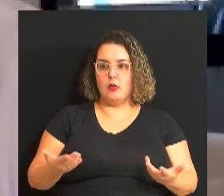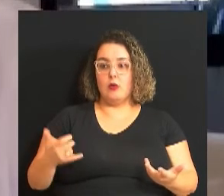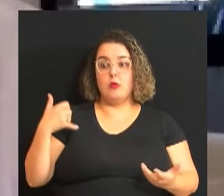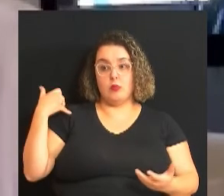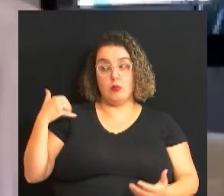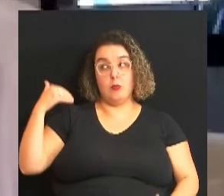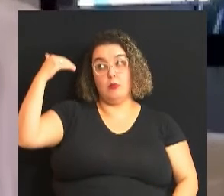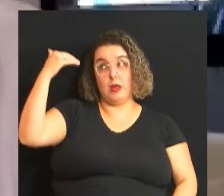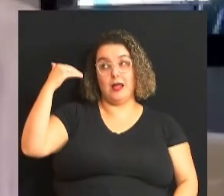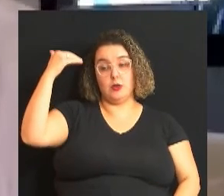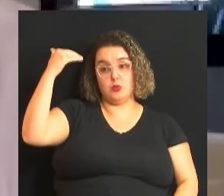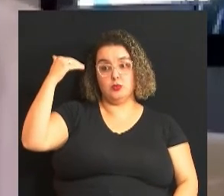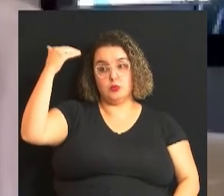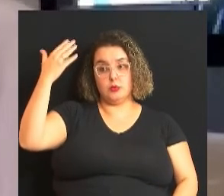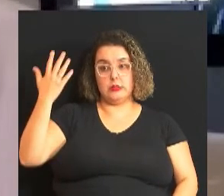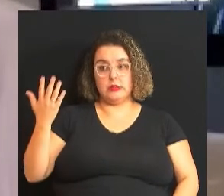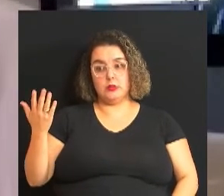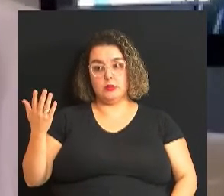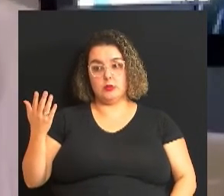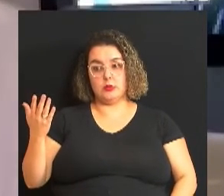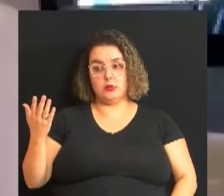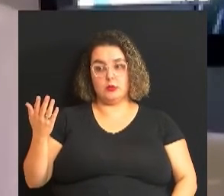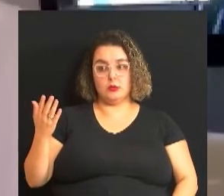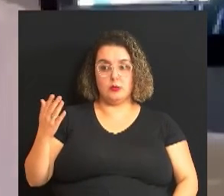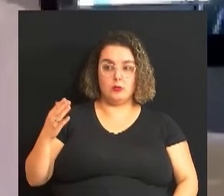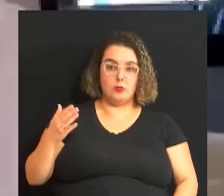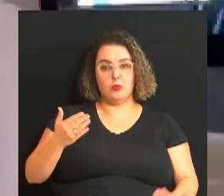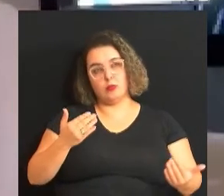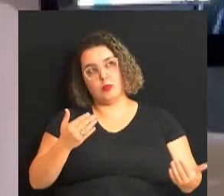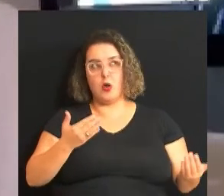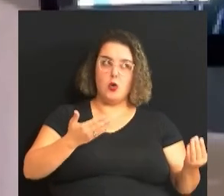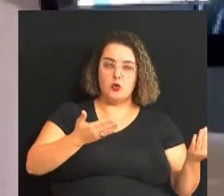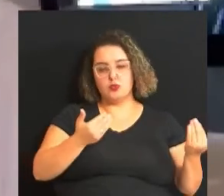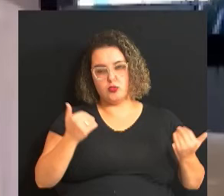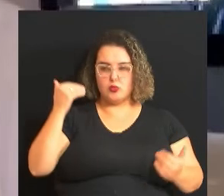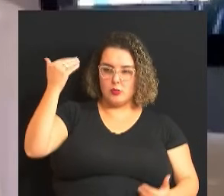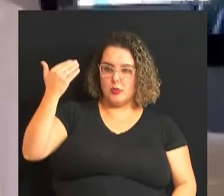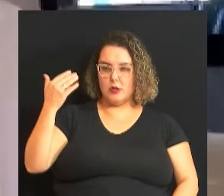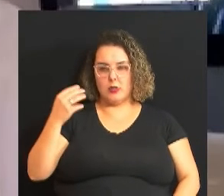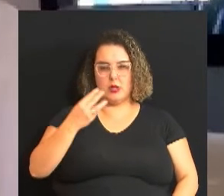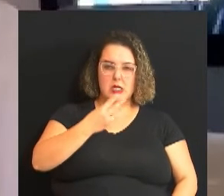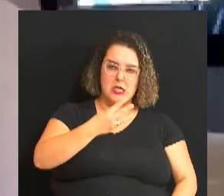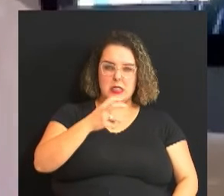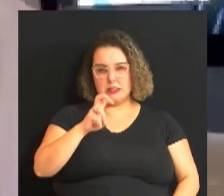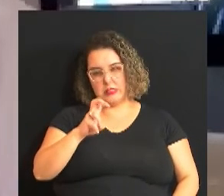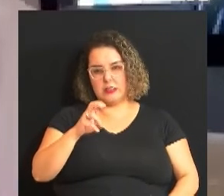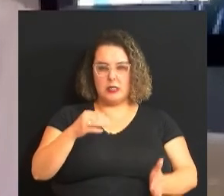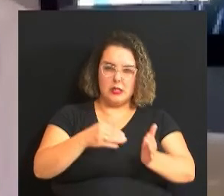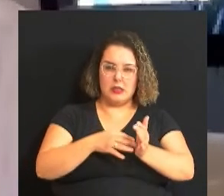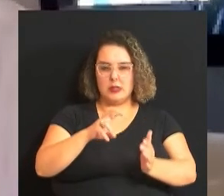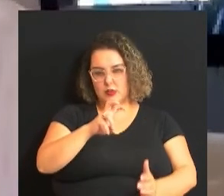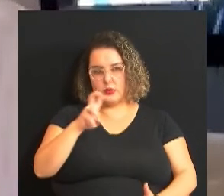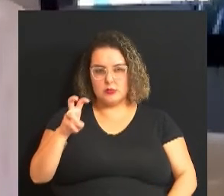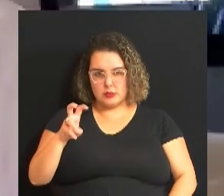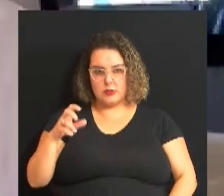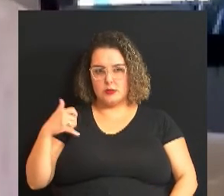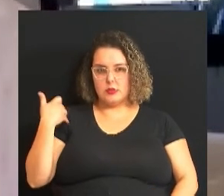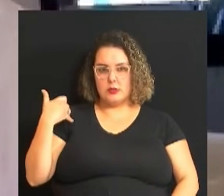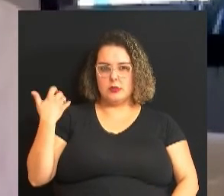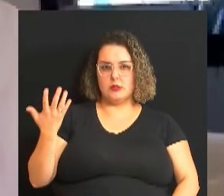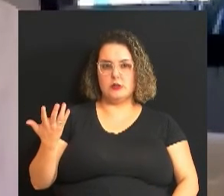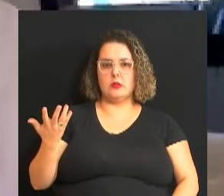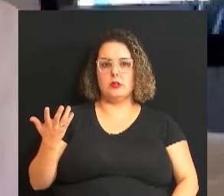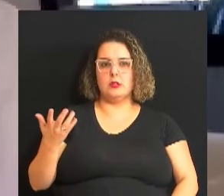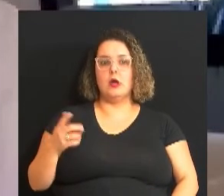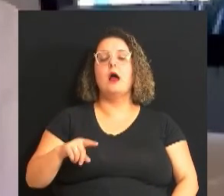adulto, que a gente chama adulto jovem, vamos chamar a pessoa dos 35 aos 55 anos de idade, tá?